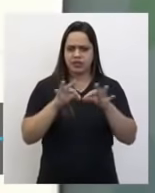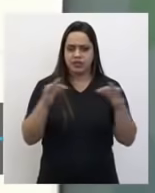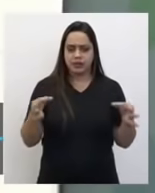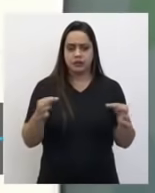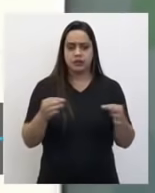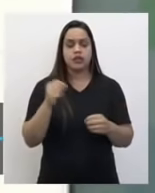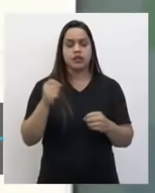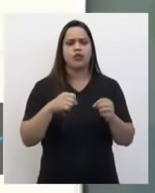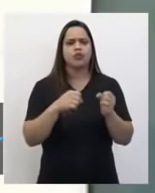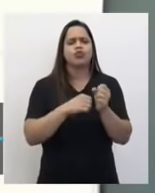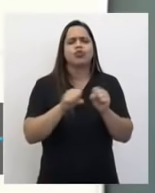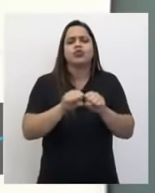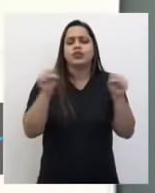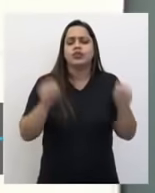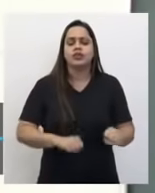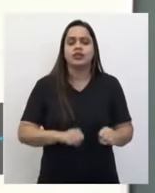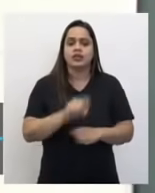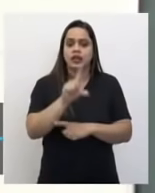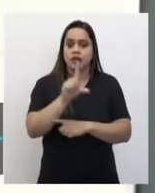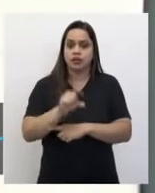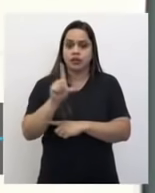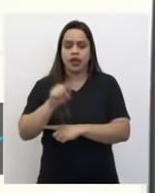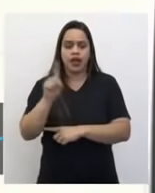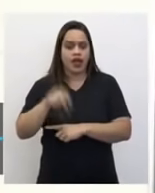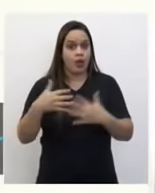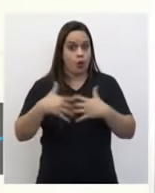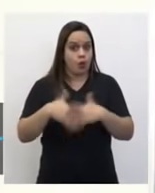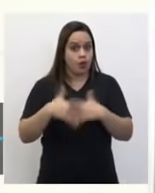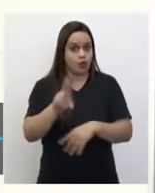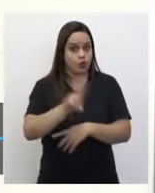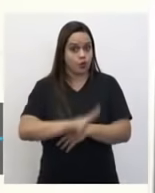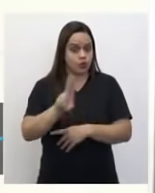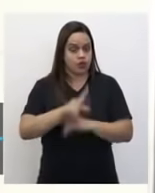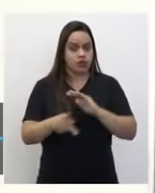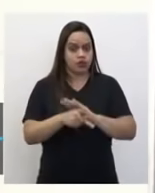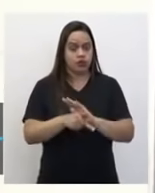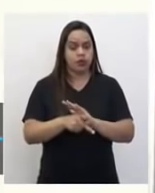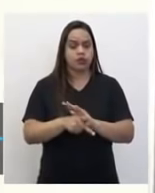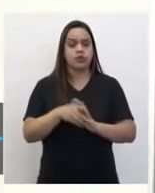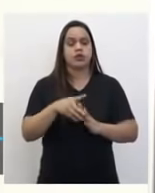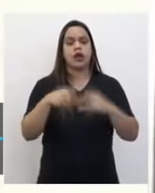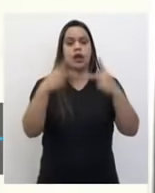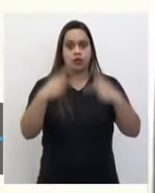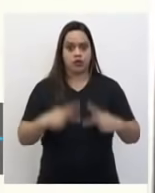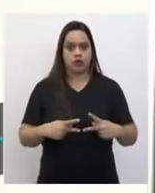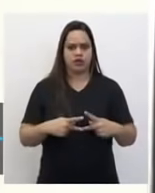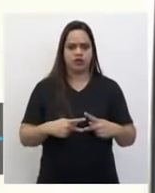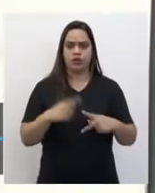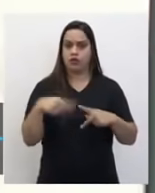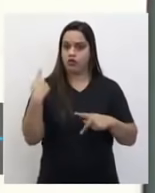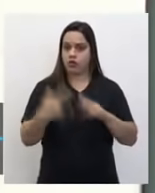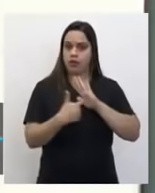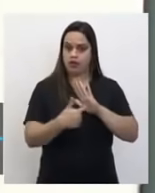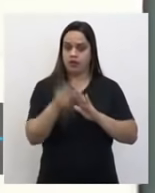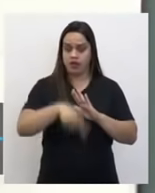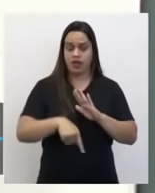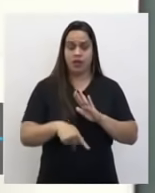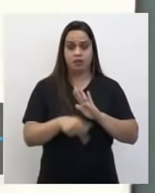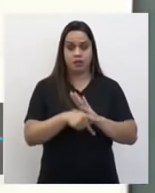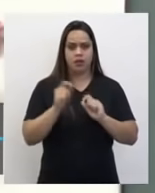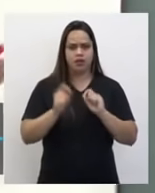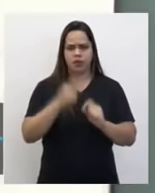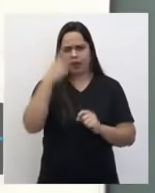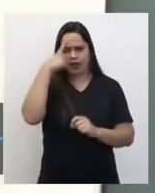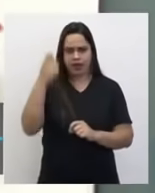binário é muito complexo a utilização dele na programação. Tudo que a gente vai passar para vocês é uma ideia simplificada e como você